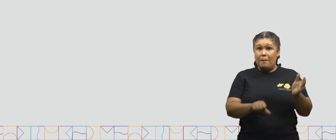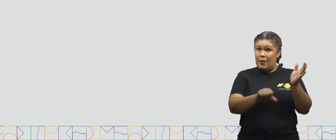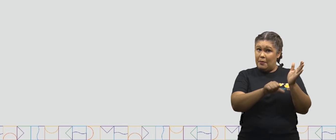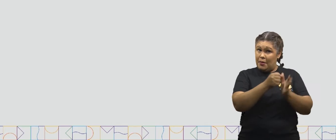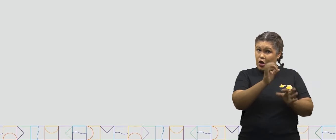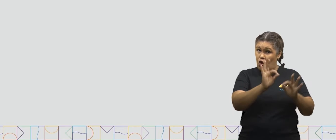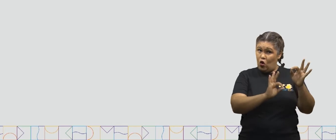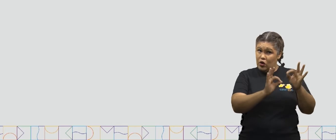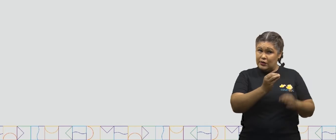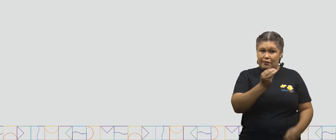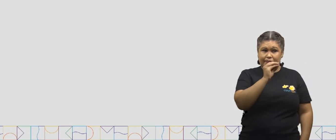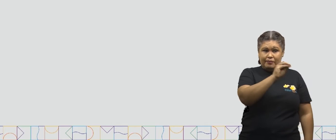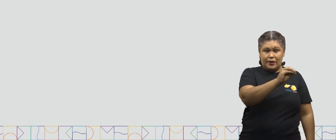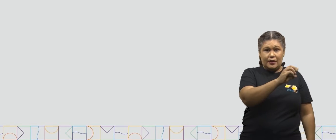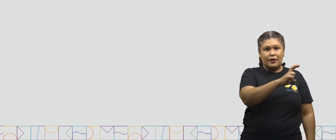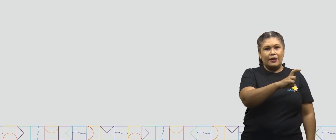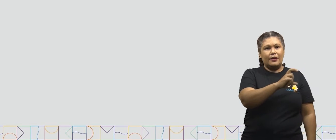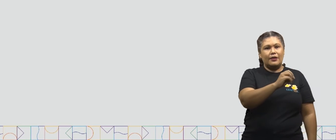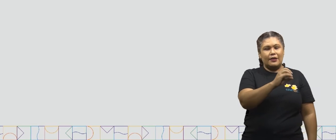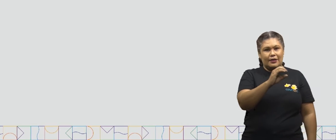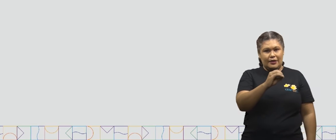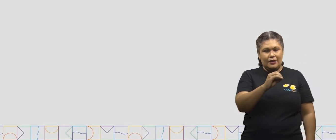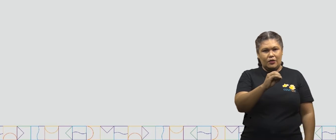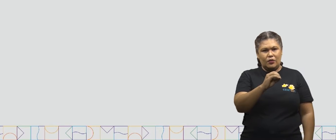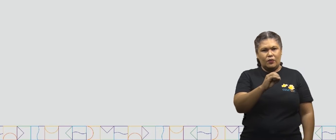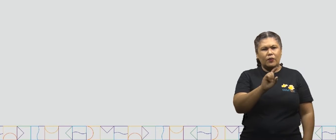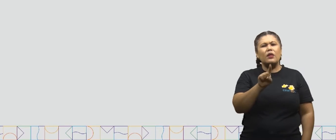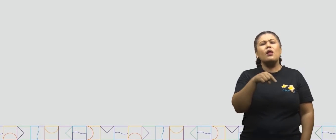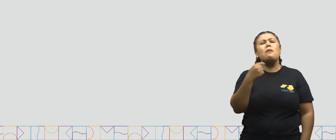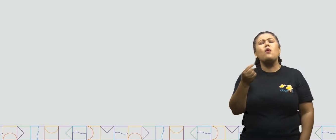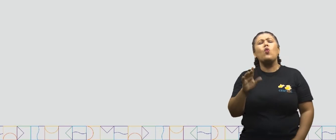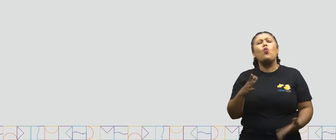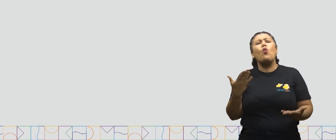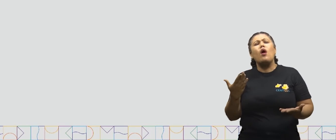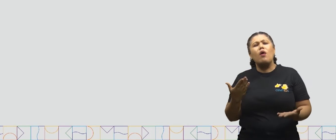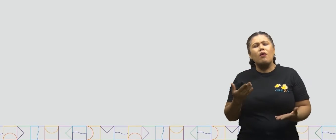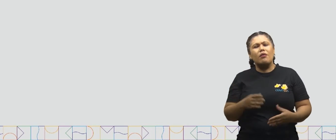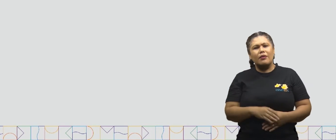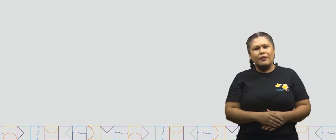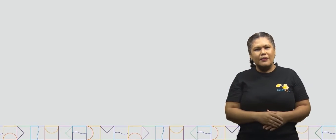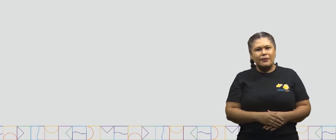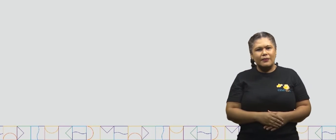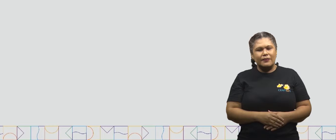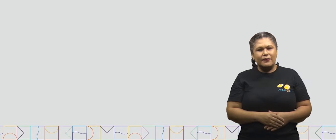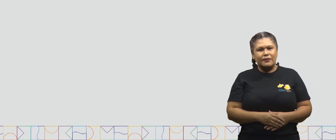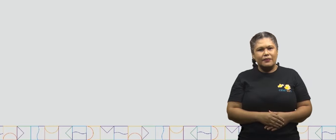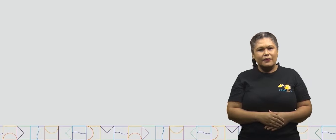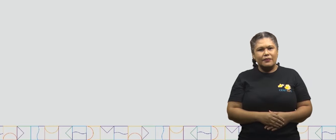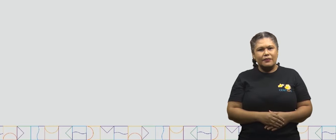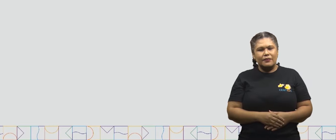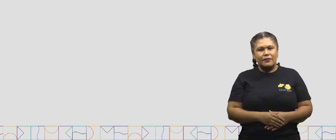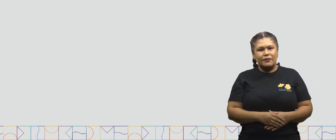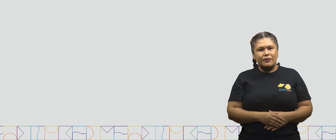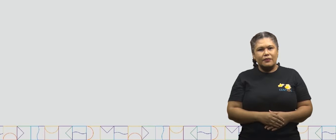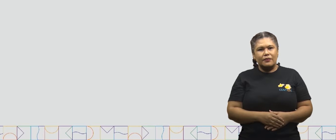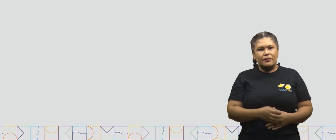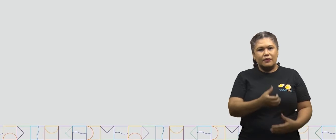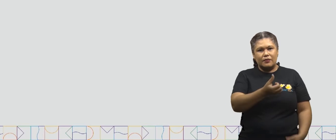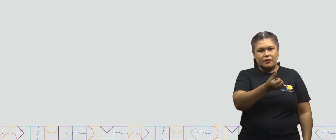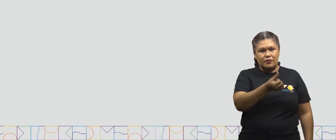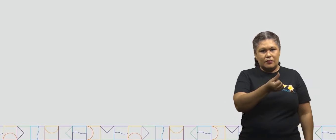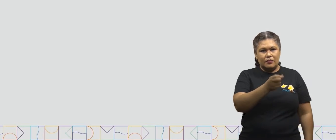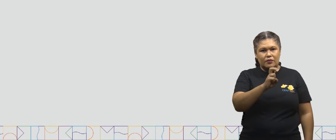o nosso primeiro número. Depois dele, qual o outro número menor? Isso,